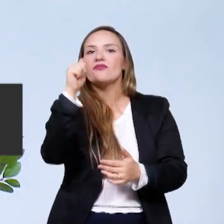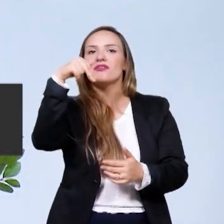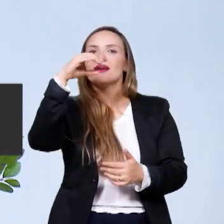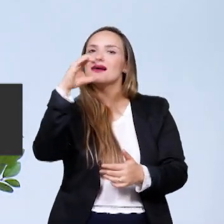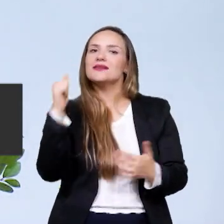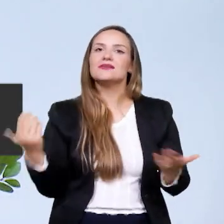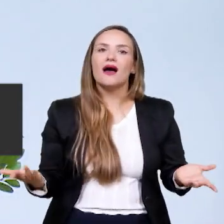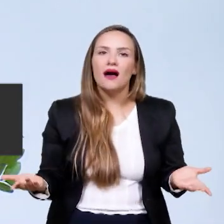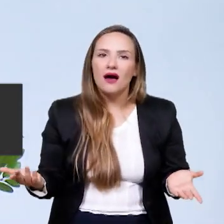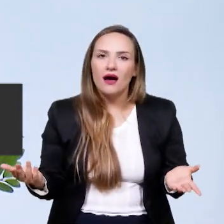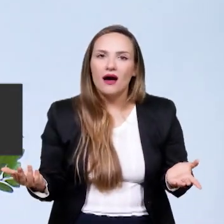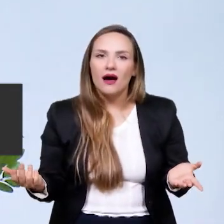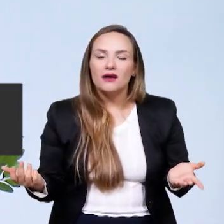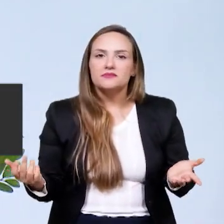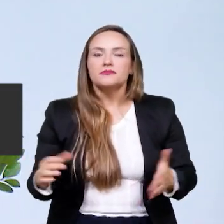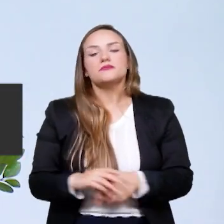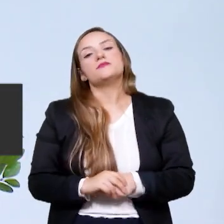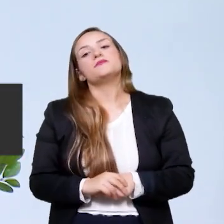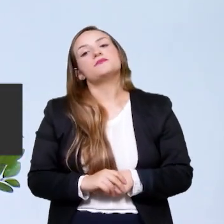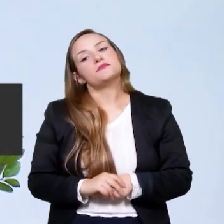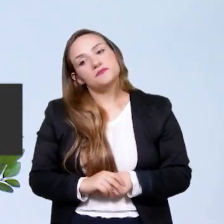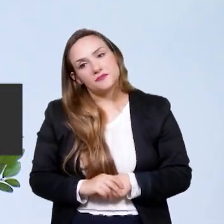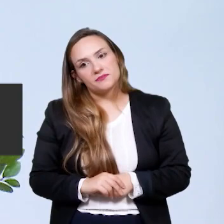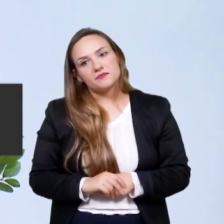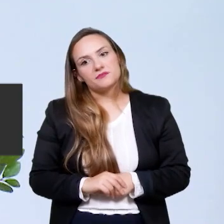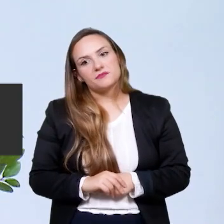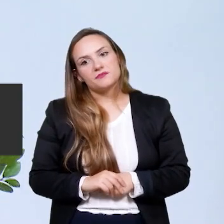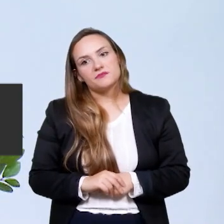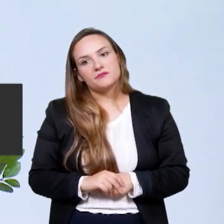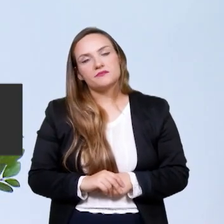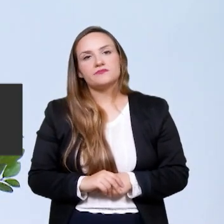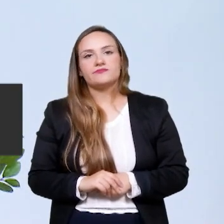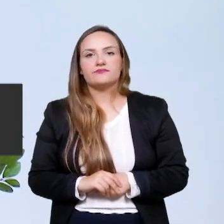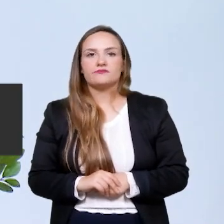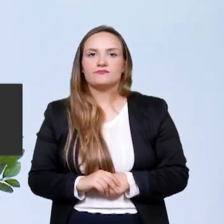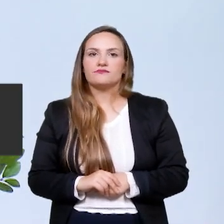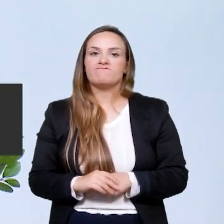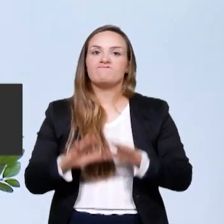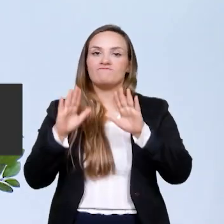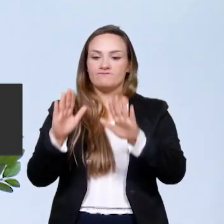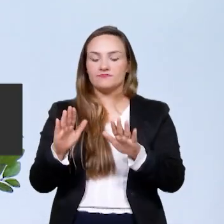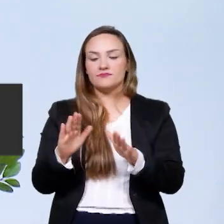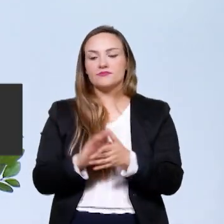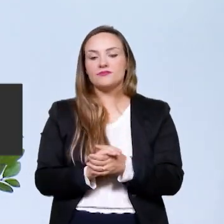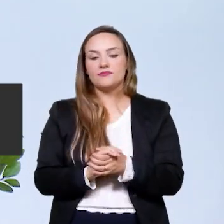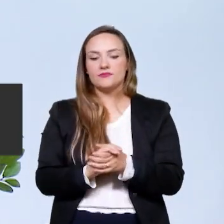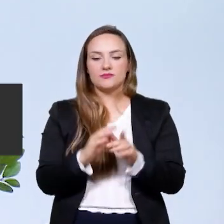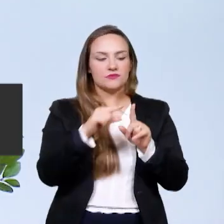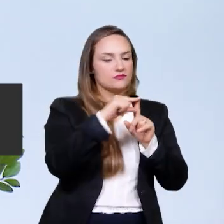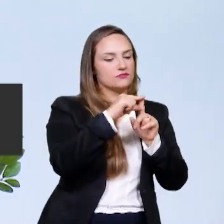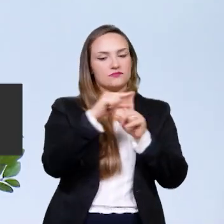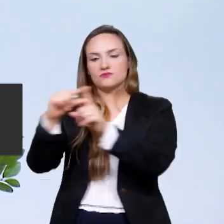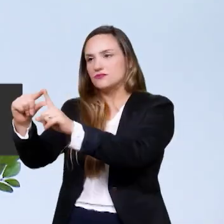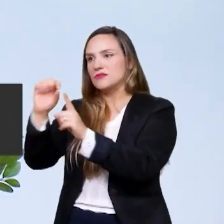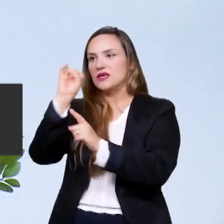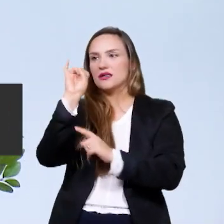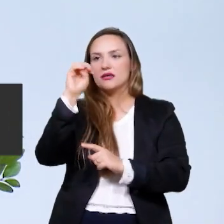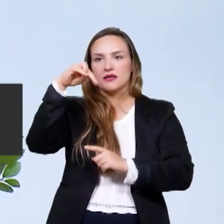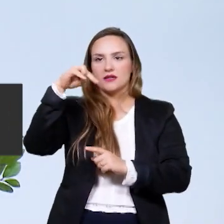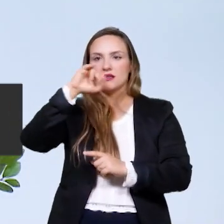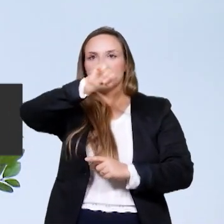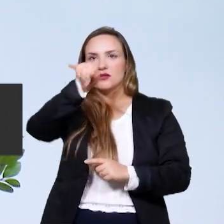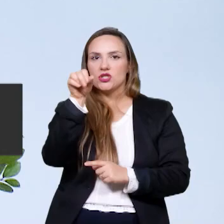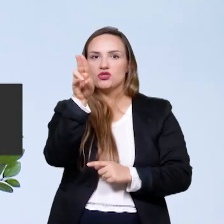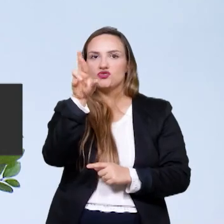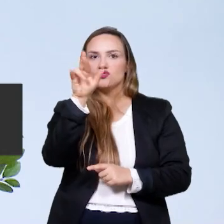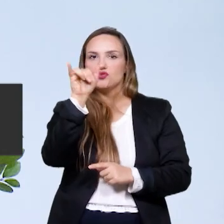racismo, a injúria racial é mais branda do que o racismo. A injúria racial, ela é de 1 a 3